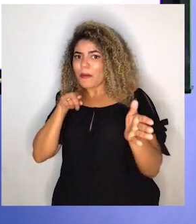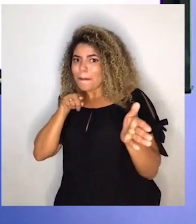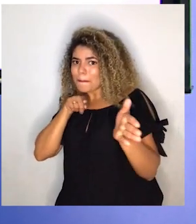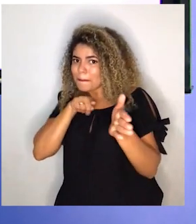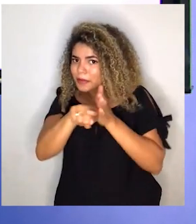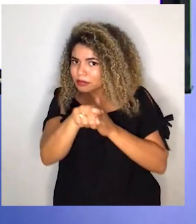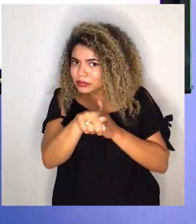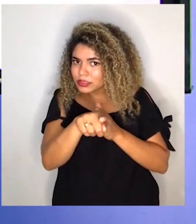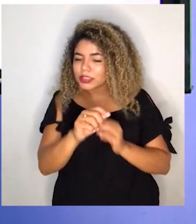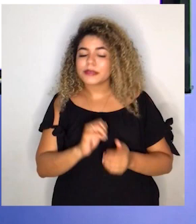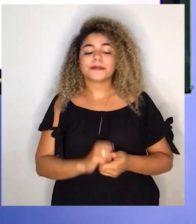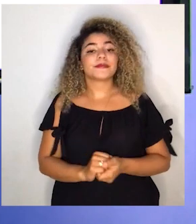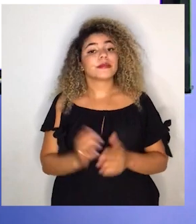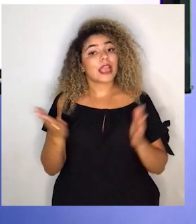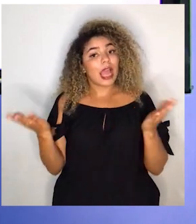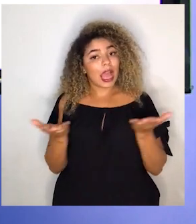direta.